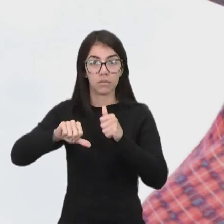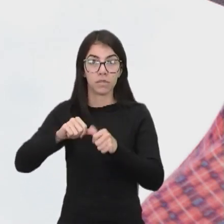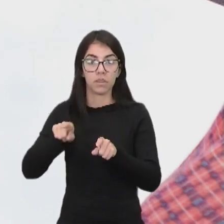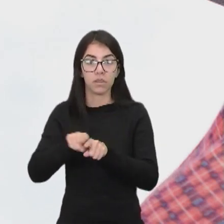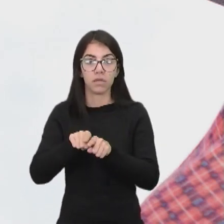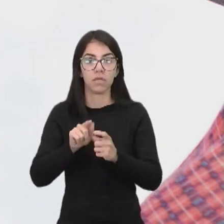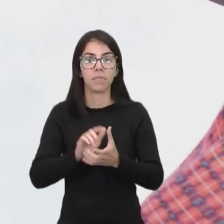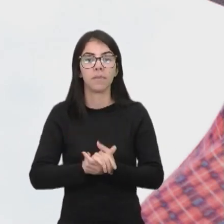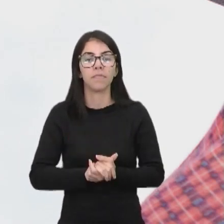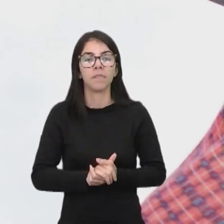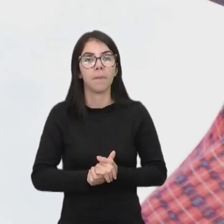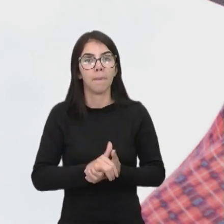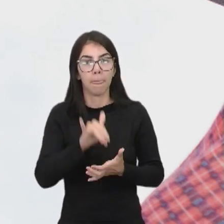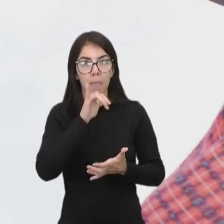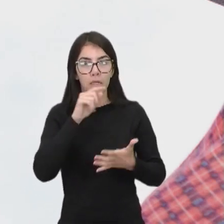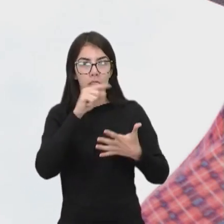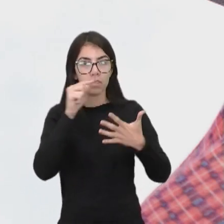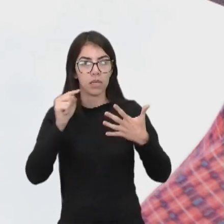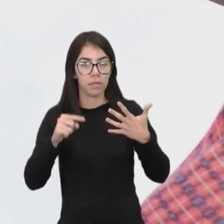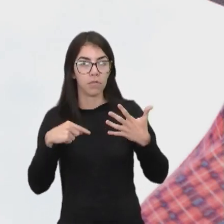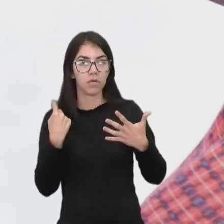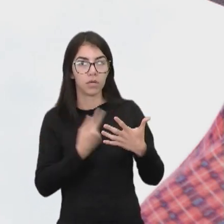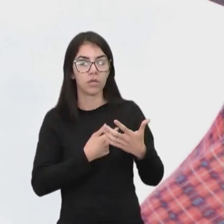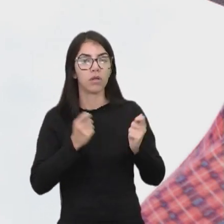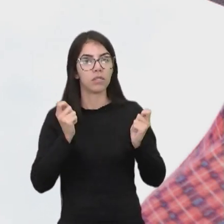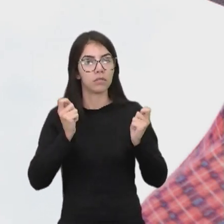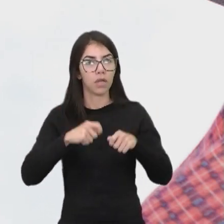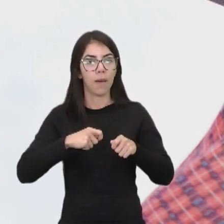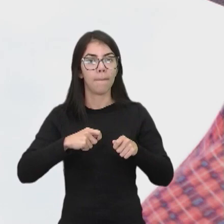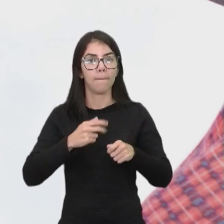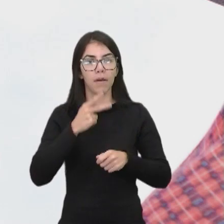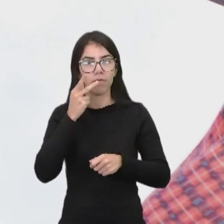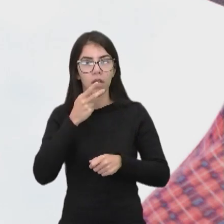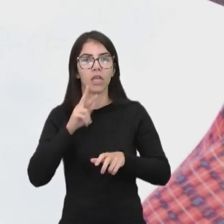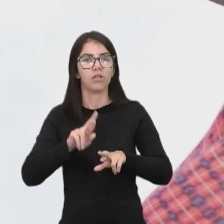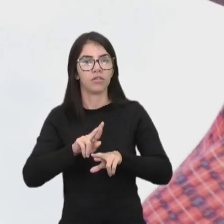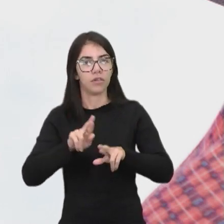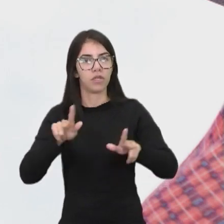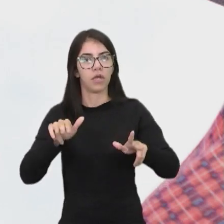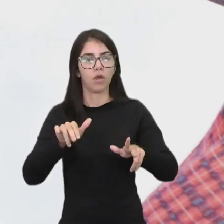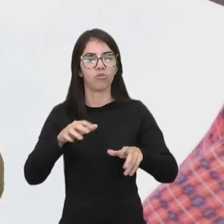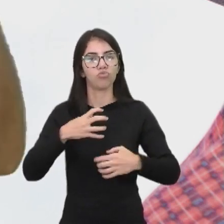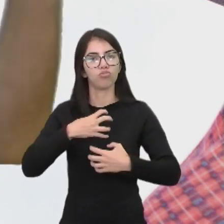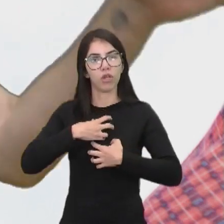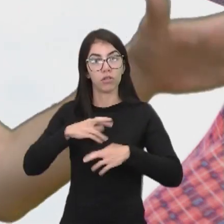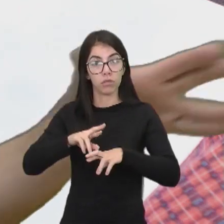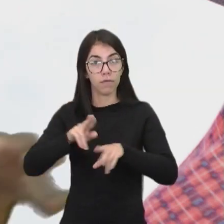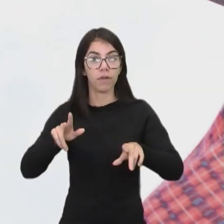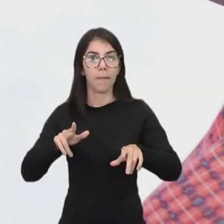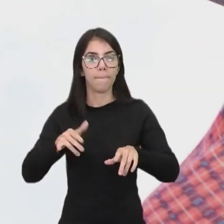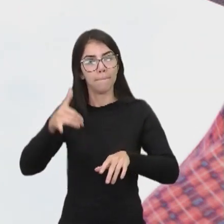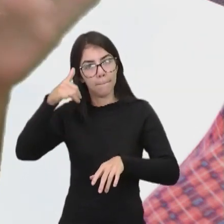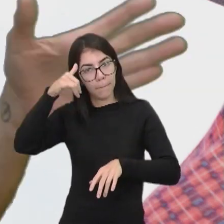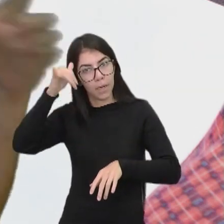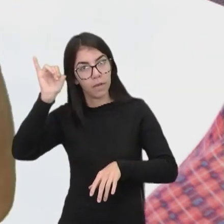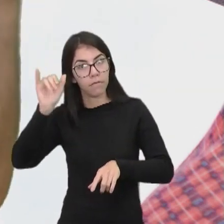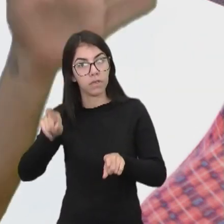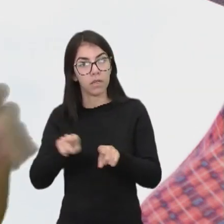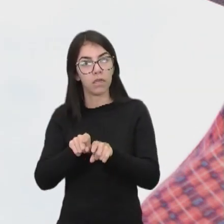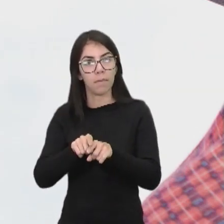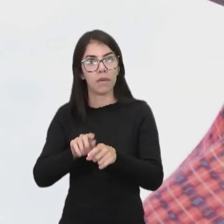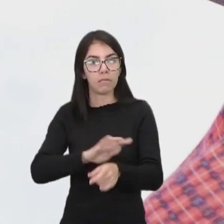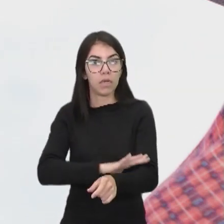mostra inclusive exemplos de formas que a gente pode começar a falar de uma determinada maneira para evitar falar da forma